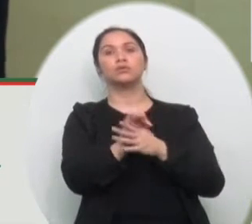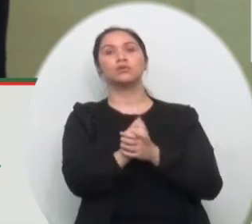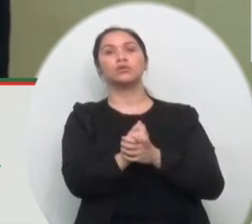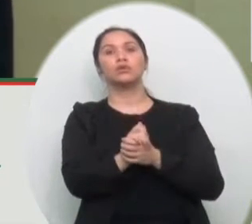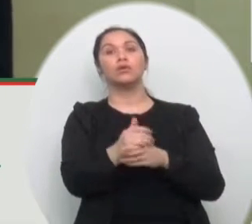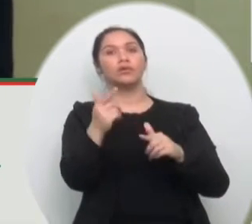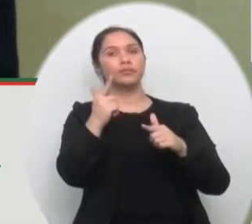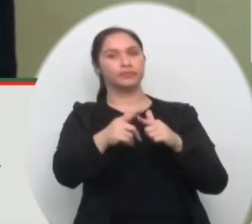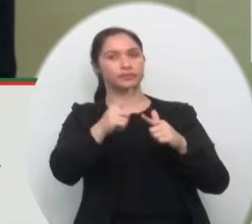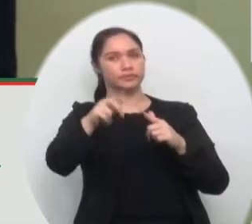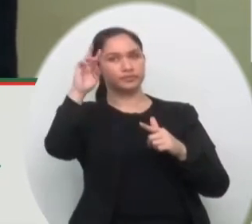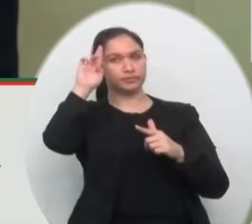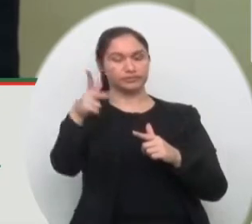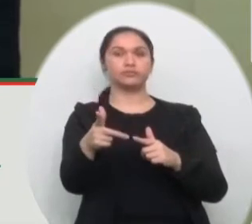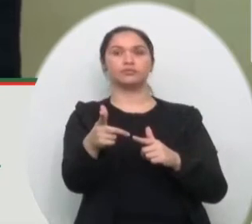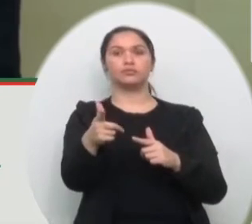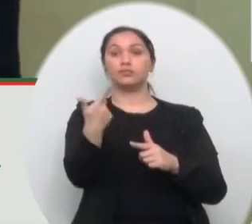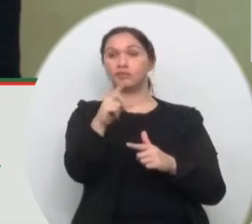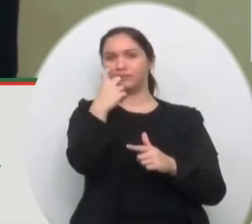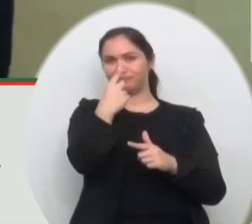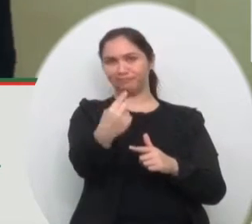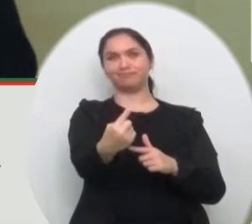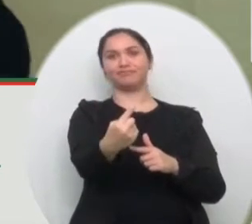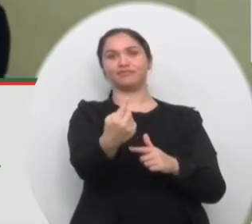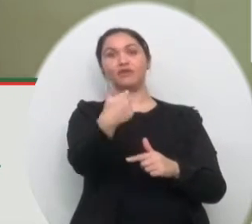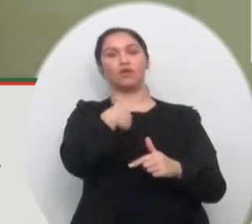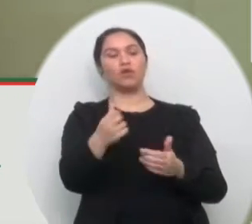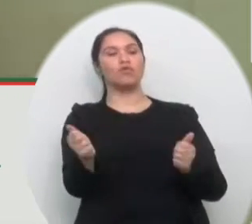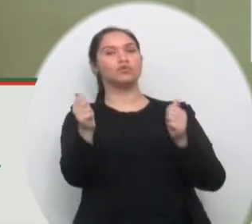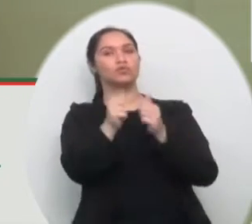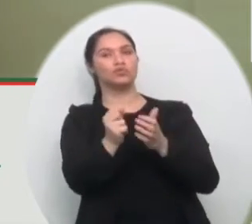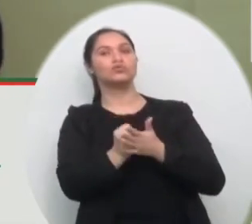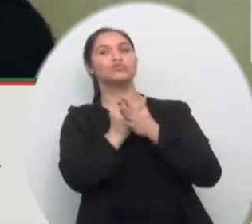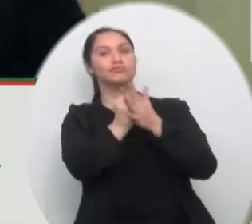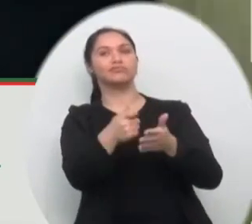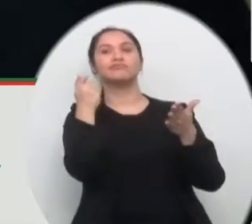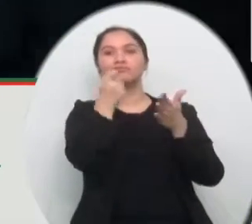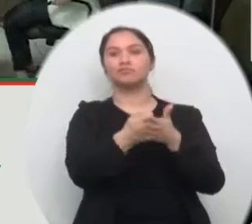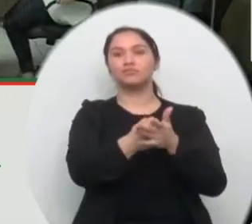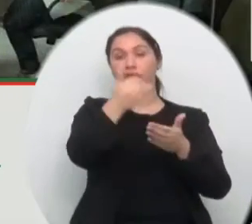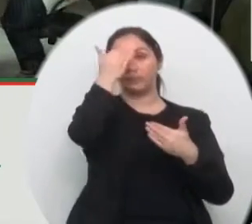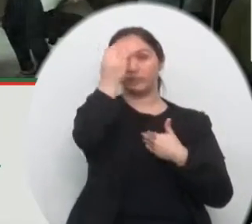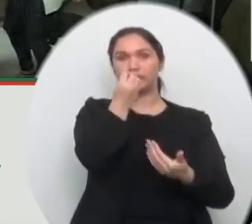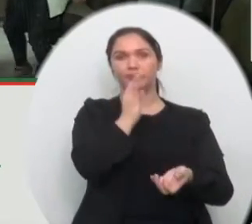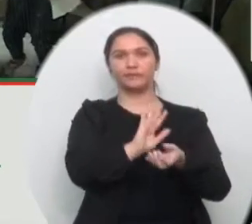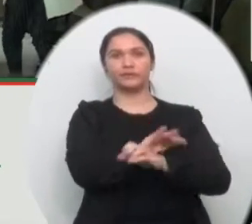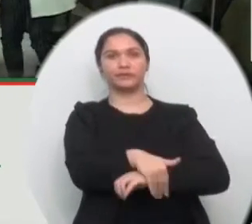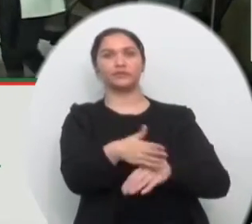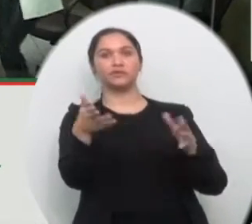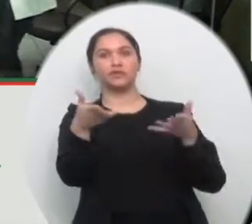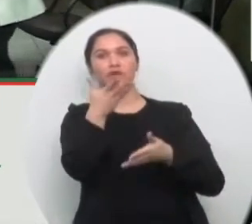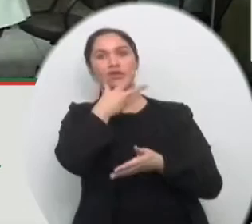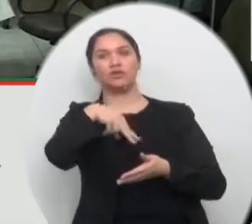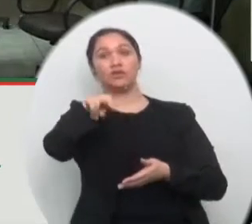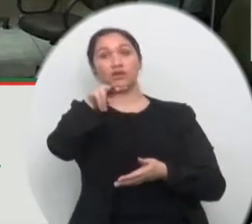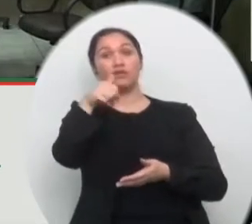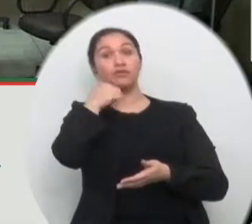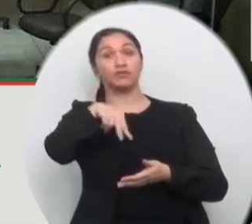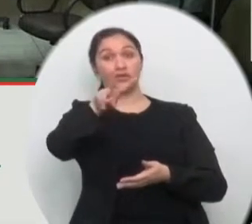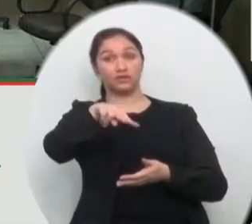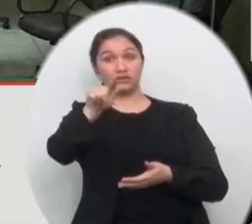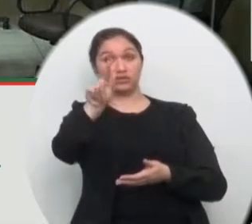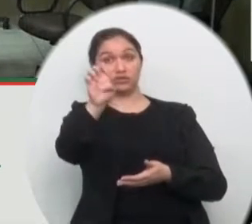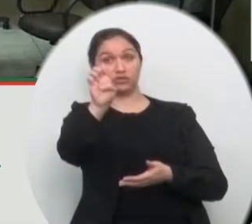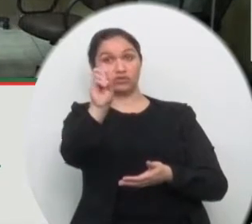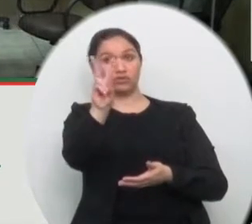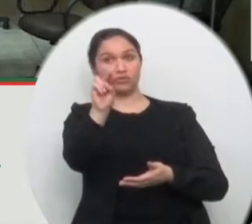que, então, evitasse esse tipo de coisa. Tá? Pode contar comigo. Obrigado, boa noite. Vereadora Giovana Zanetti, Vossa Excelência dispõe de